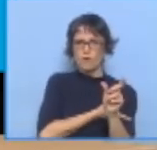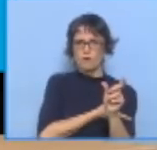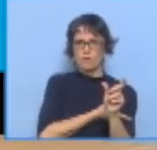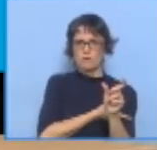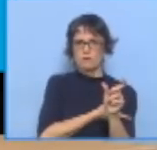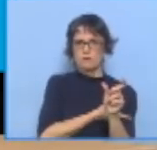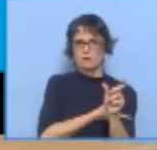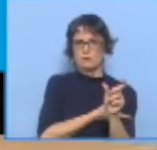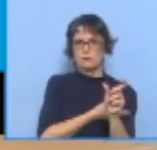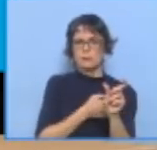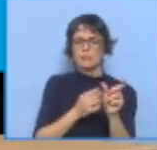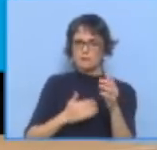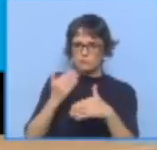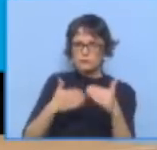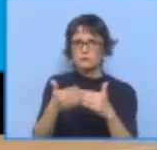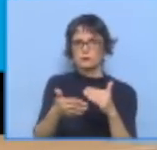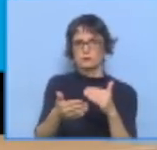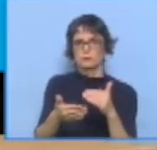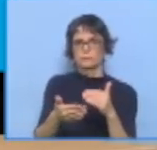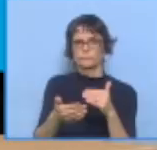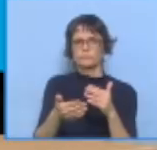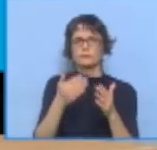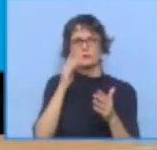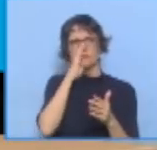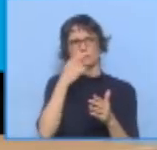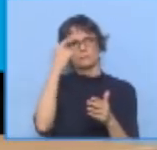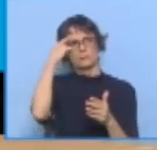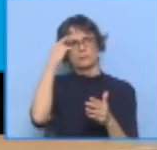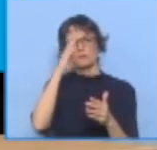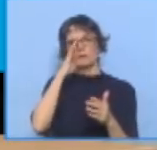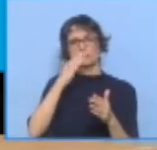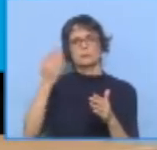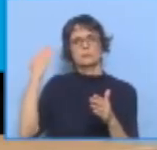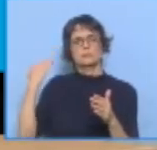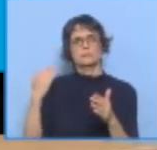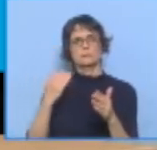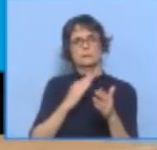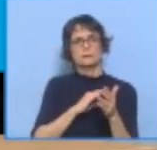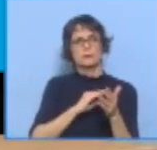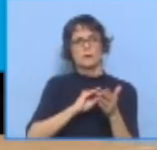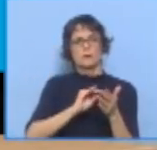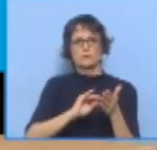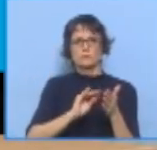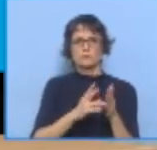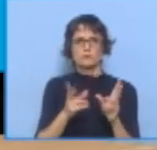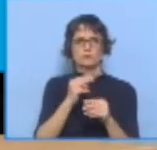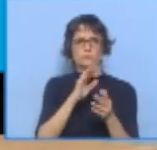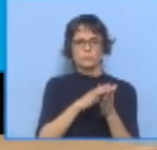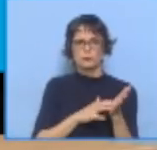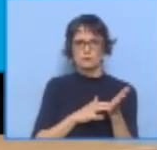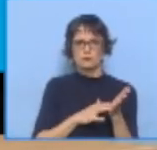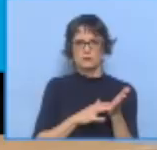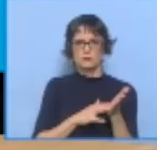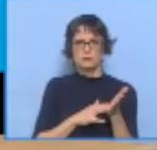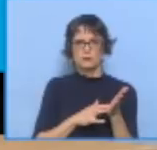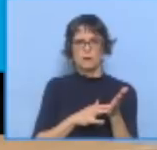o nosso raciocínio foi este. Se os próprios autores do Novo Testamento, gente sabida, inspirada, manteve o